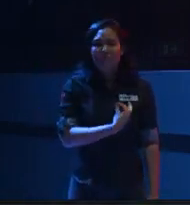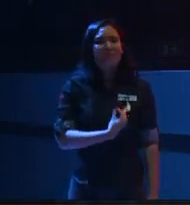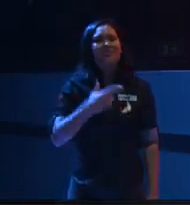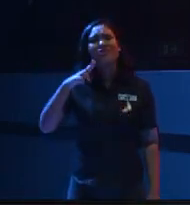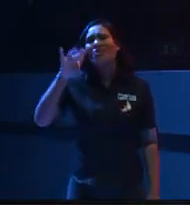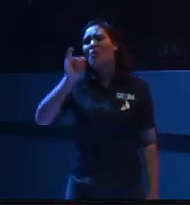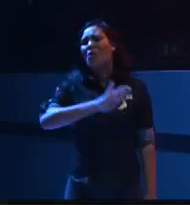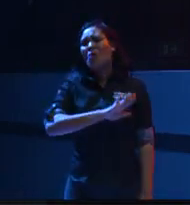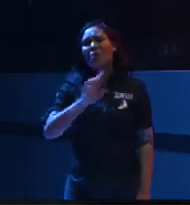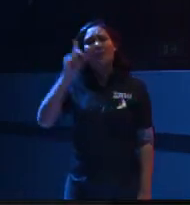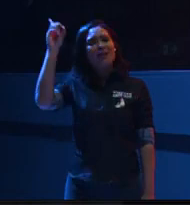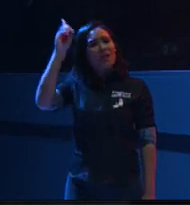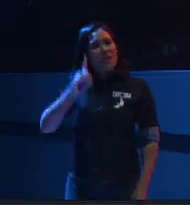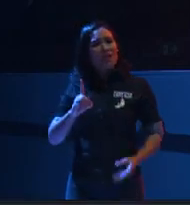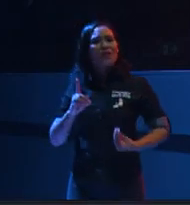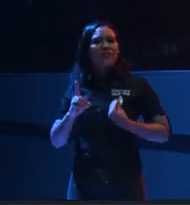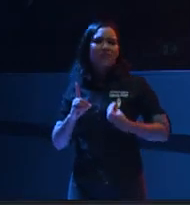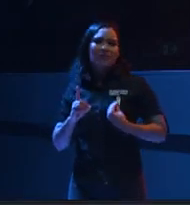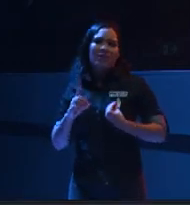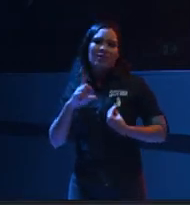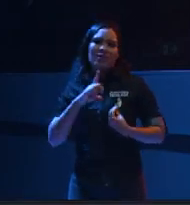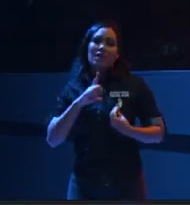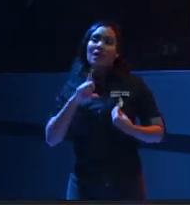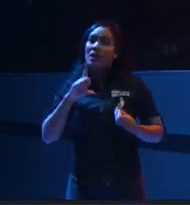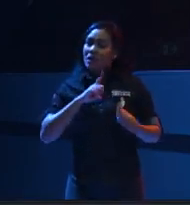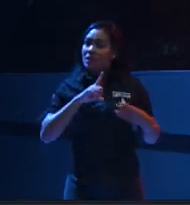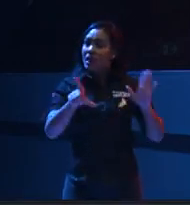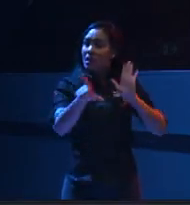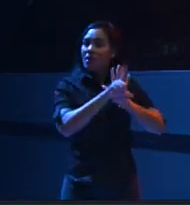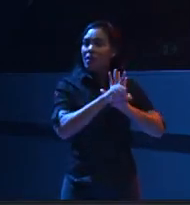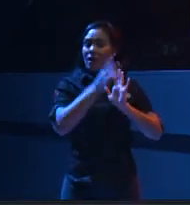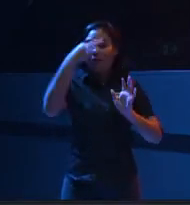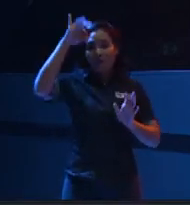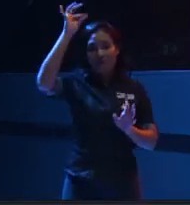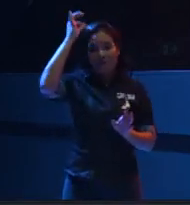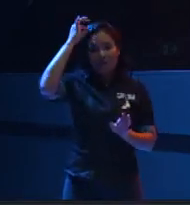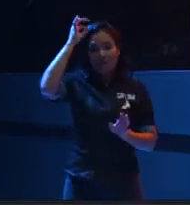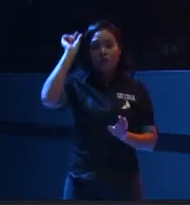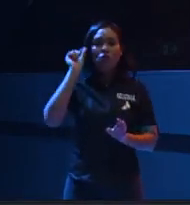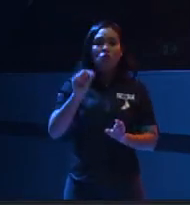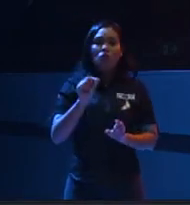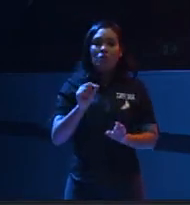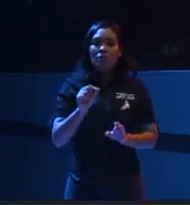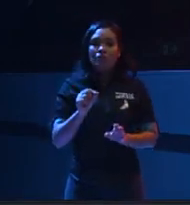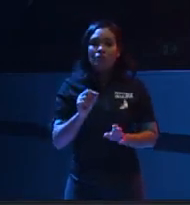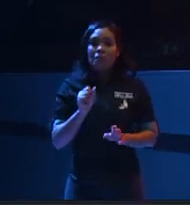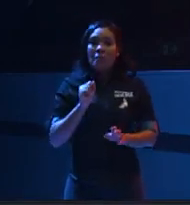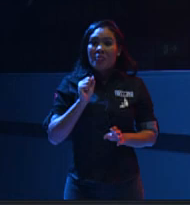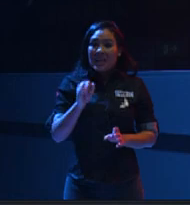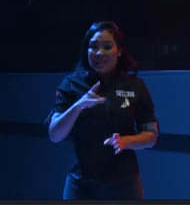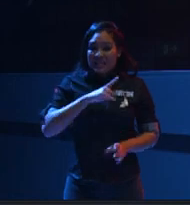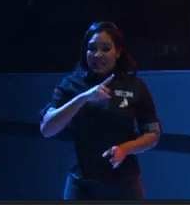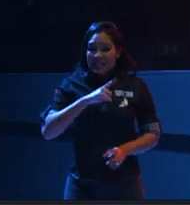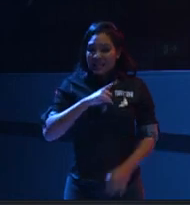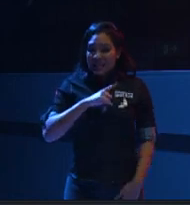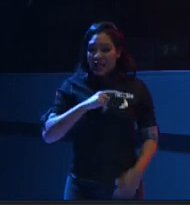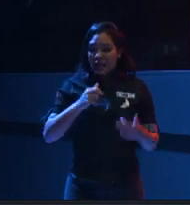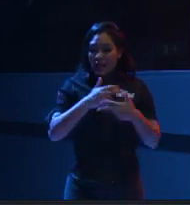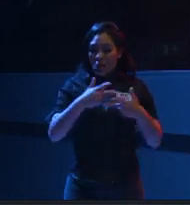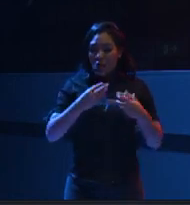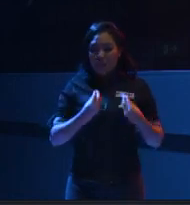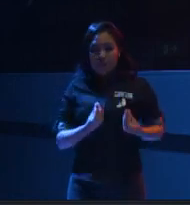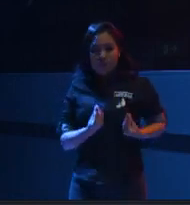meu Deus glória a Deus tem uma lei espiritual se você tem prepare-se para receber de Deus o que nunca